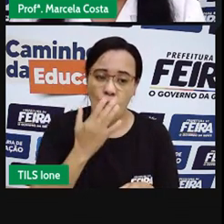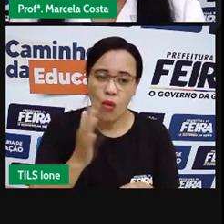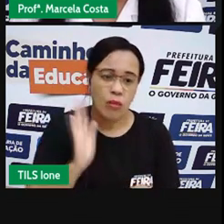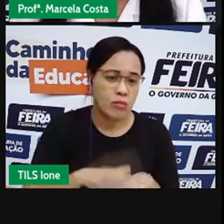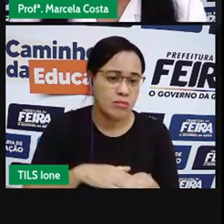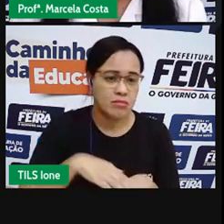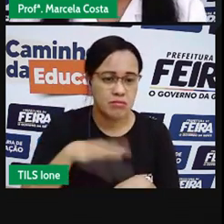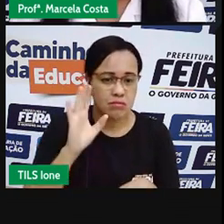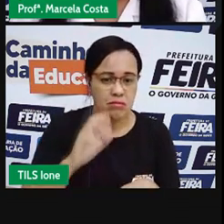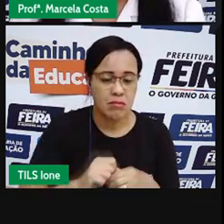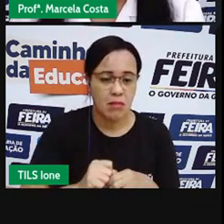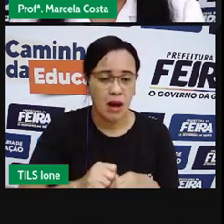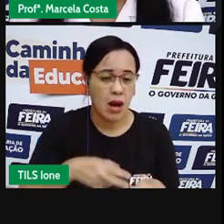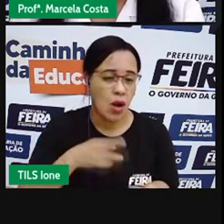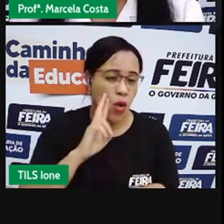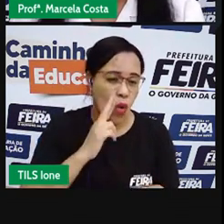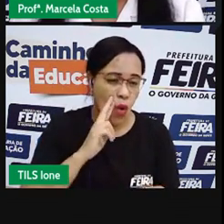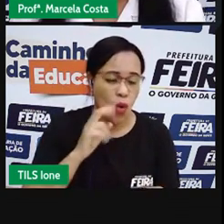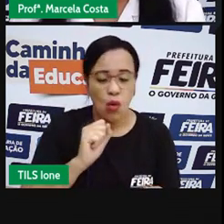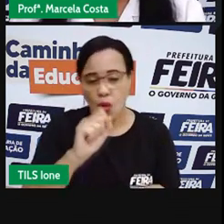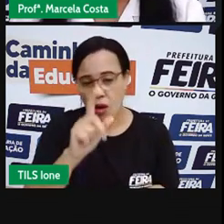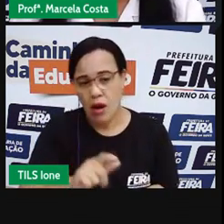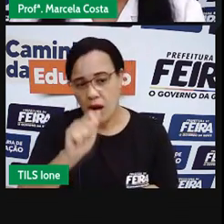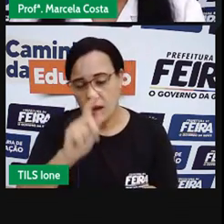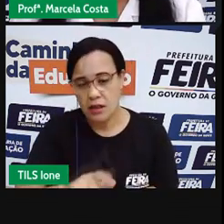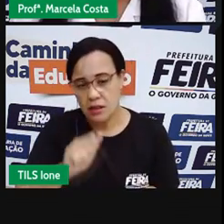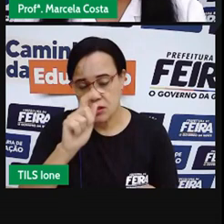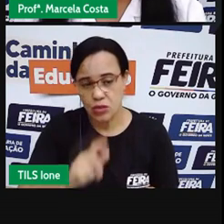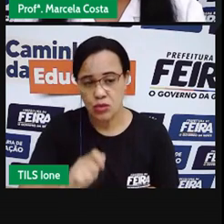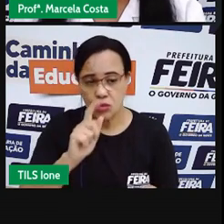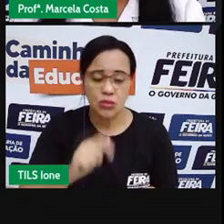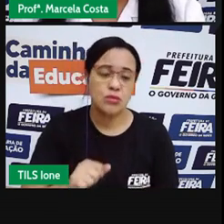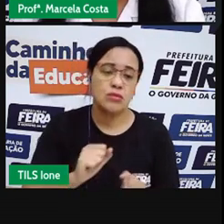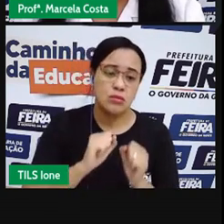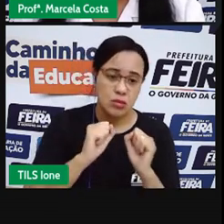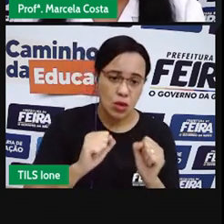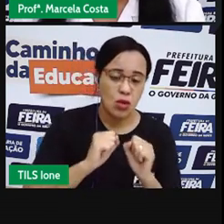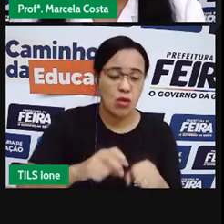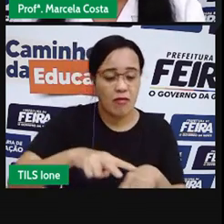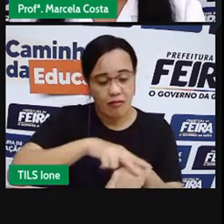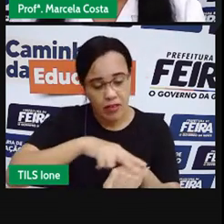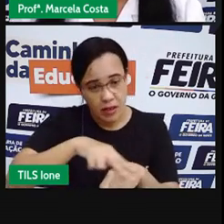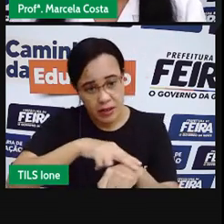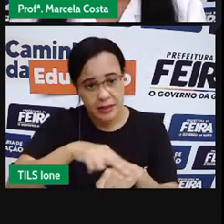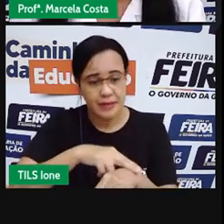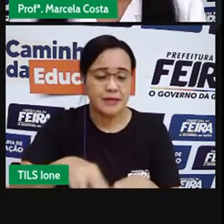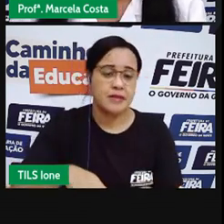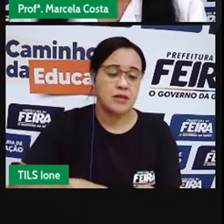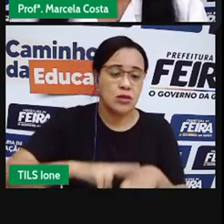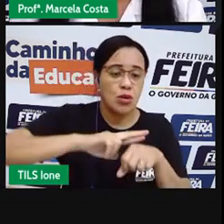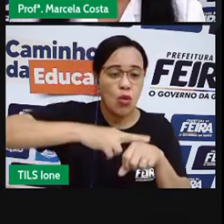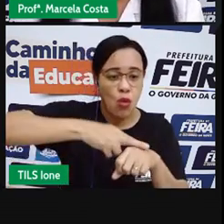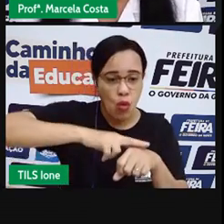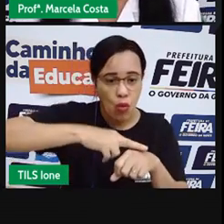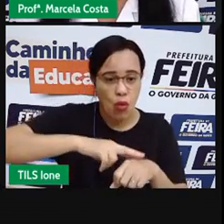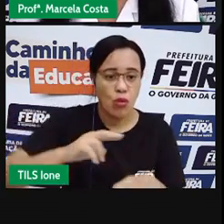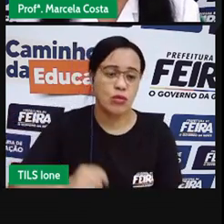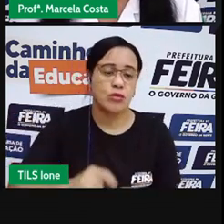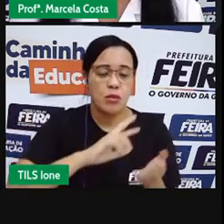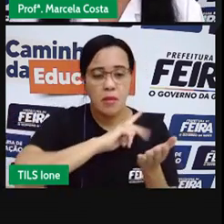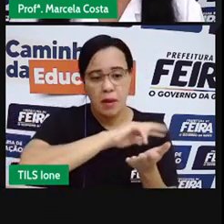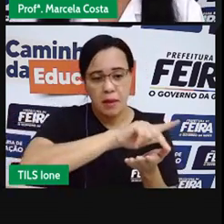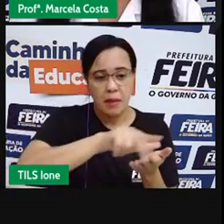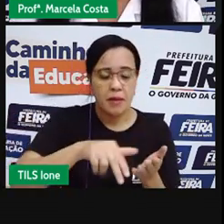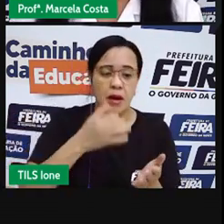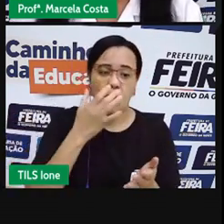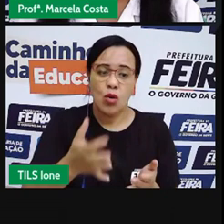mais rosada, uma cor mais azul, mais azulada, mais verdeada. Então, a gente consegue